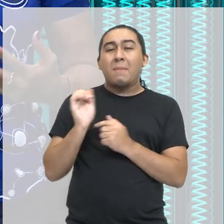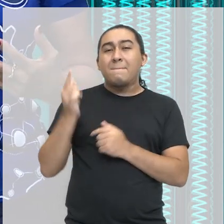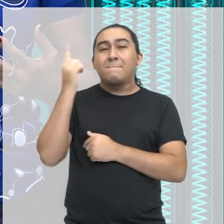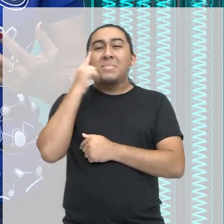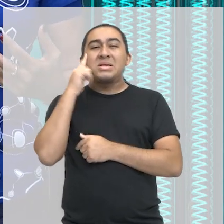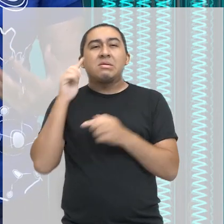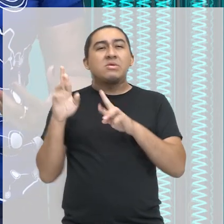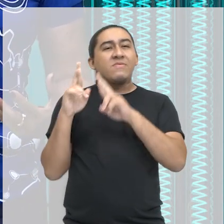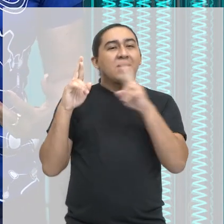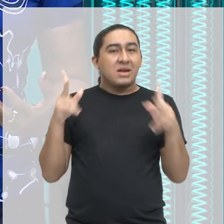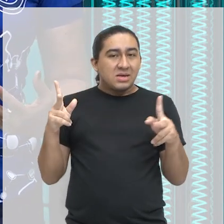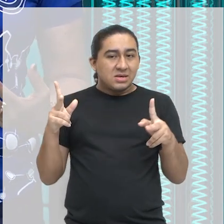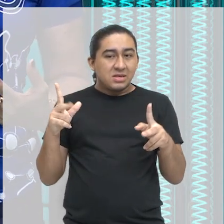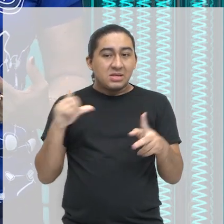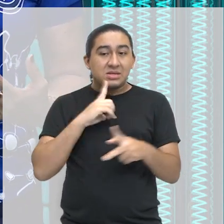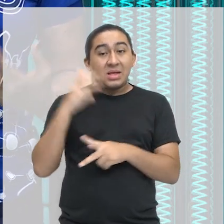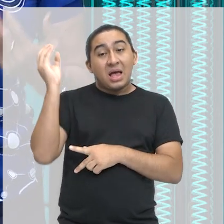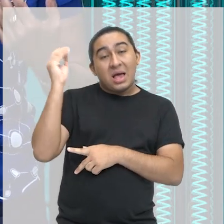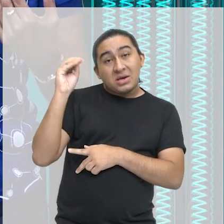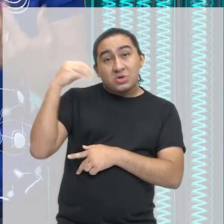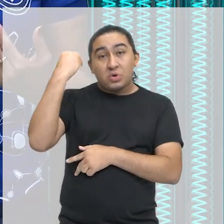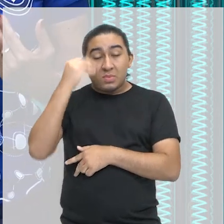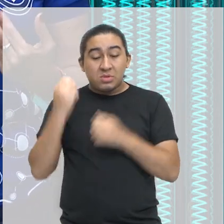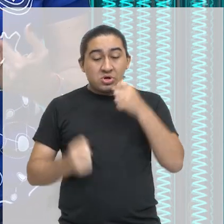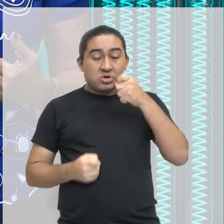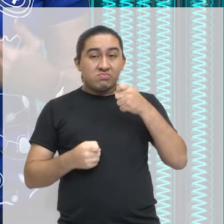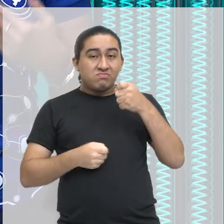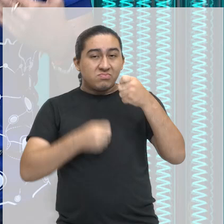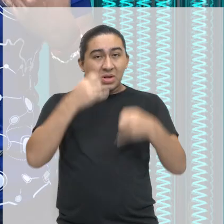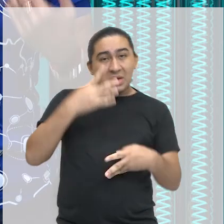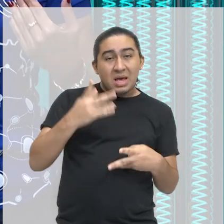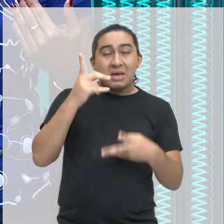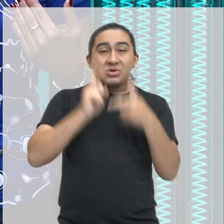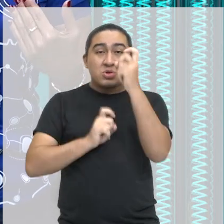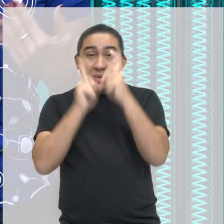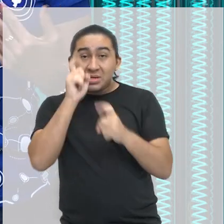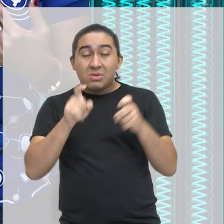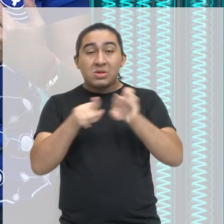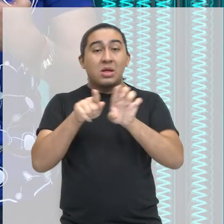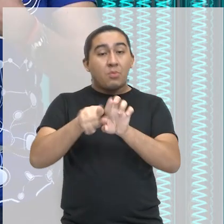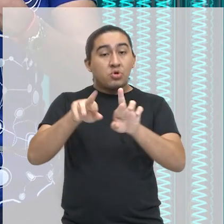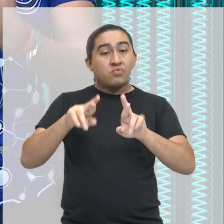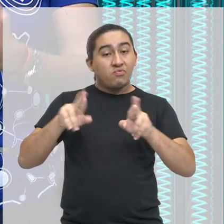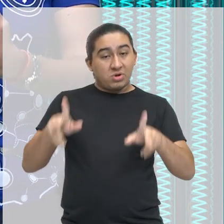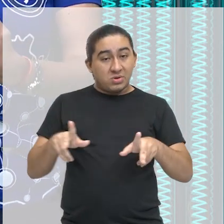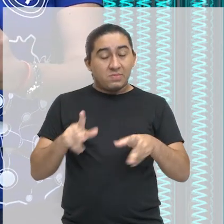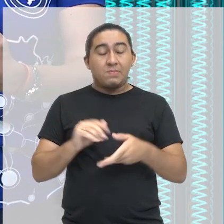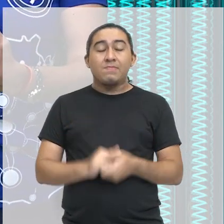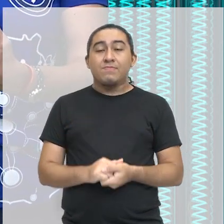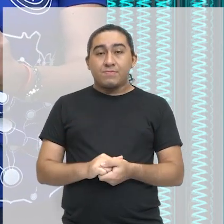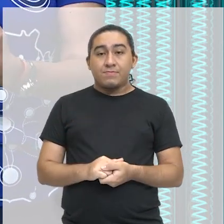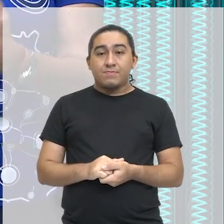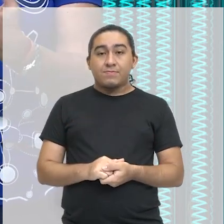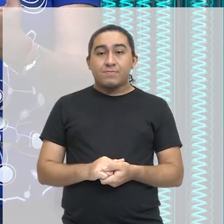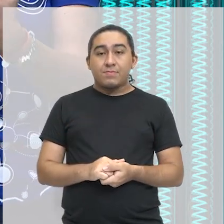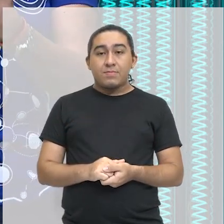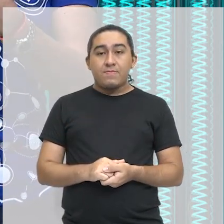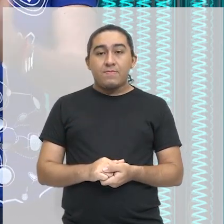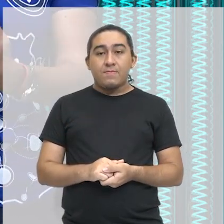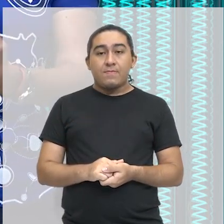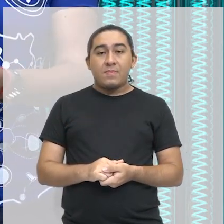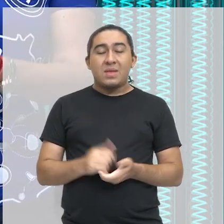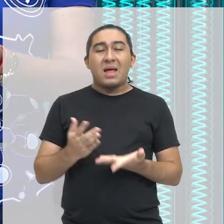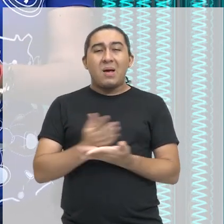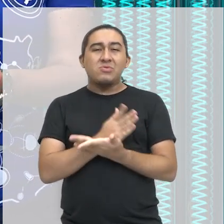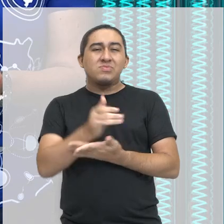racionais, baseadas em suas expressões em símbolos e recursos abstratos. Então, às vezes você